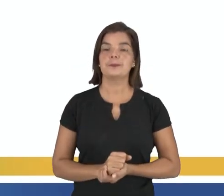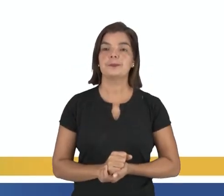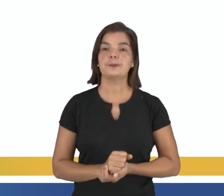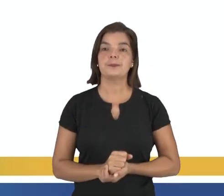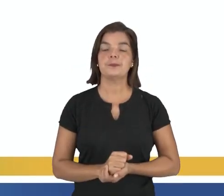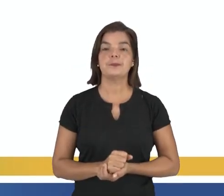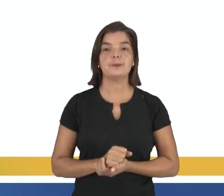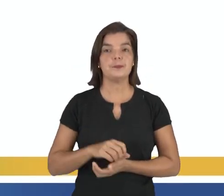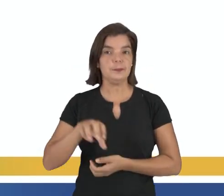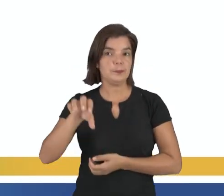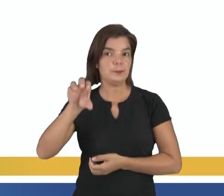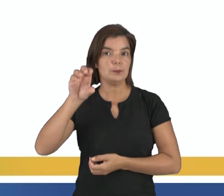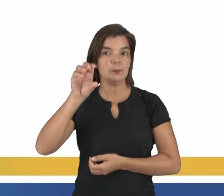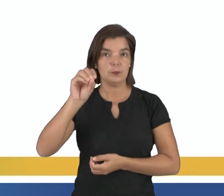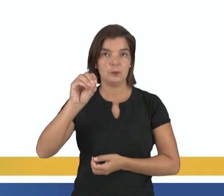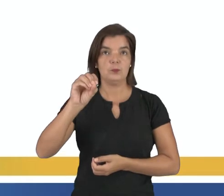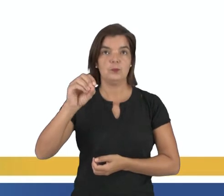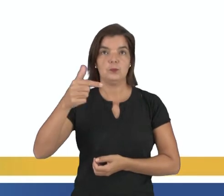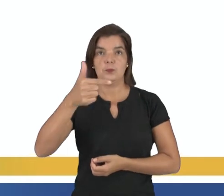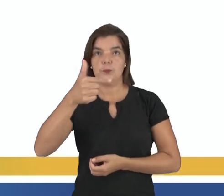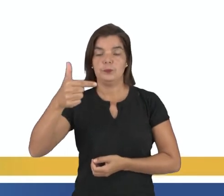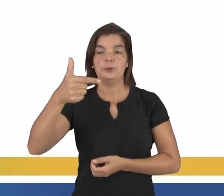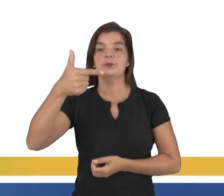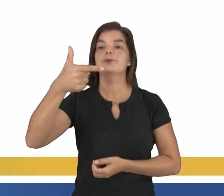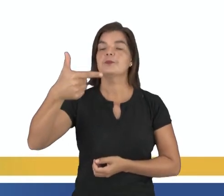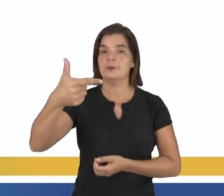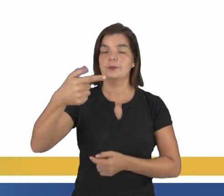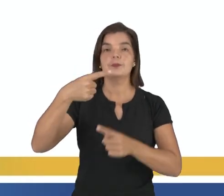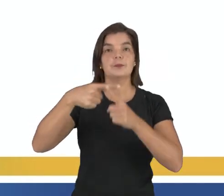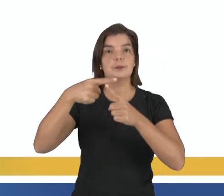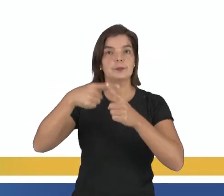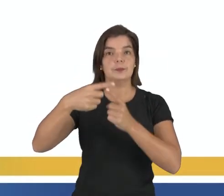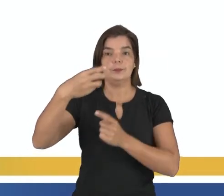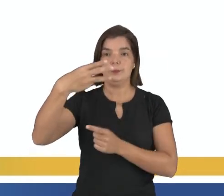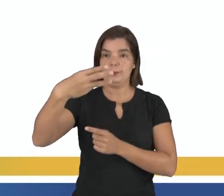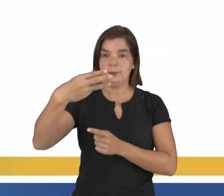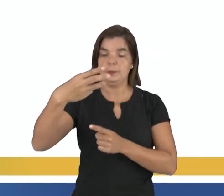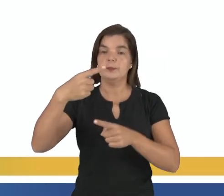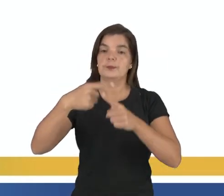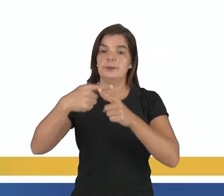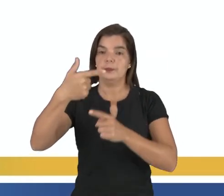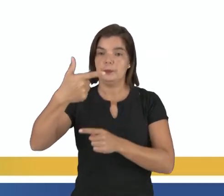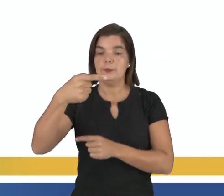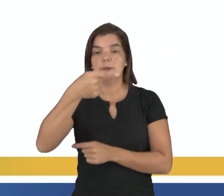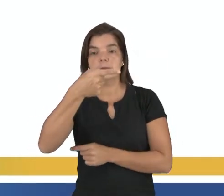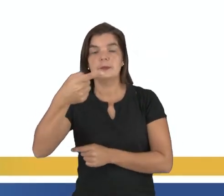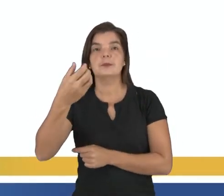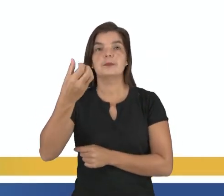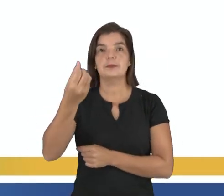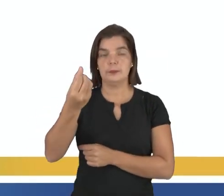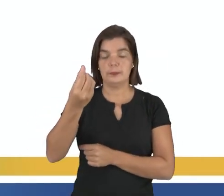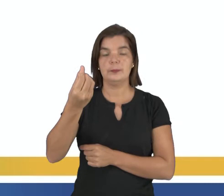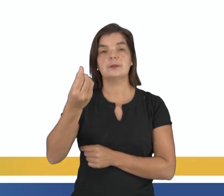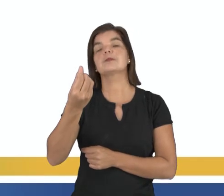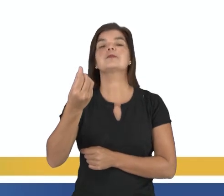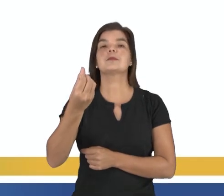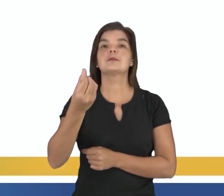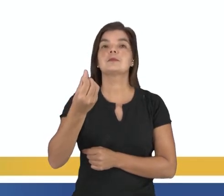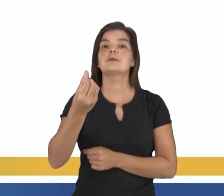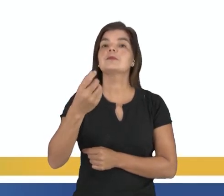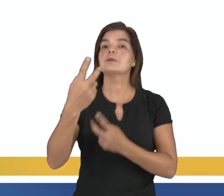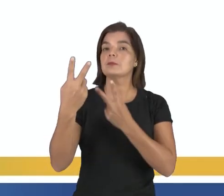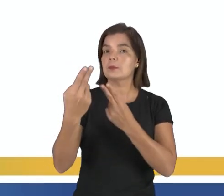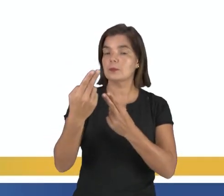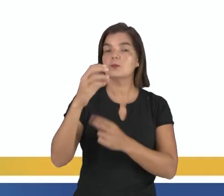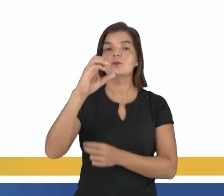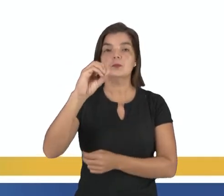do oxigênio menos 2, se eu multiplicar 3 vezes 2 vai dar menos 6, o NOx tem que ser igual